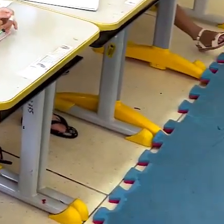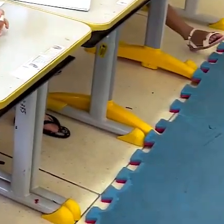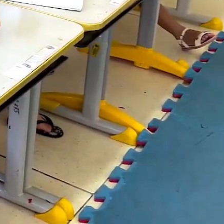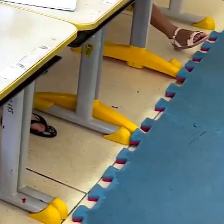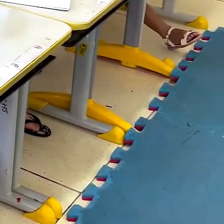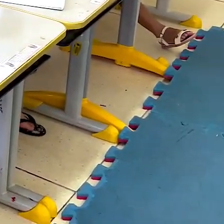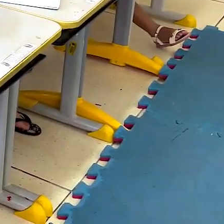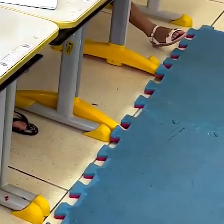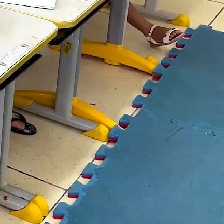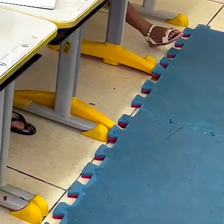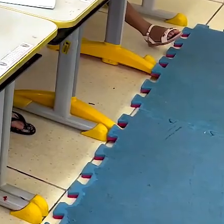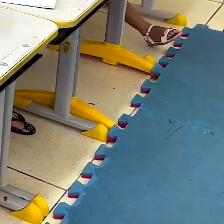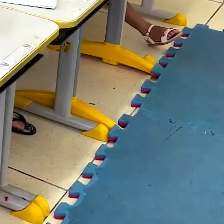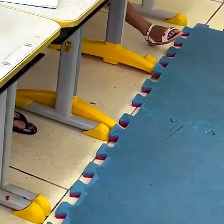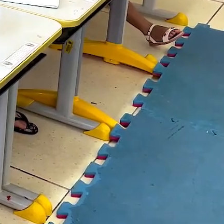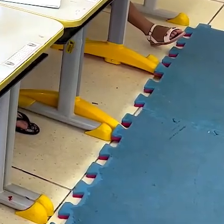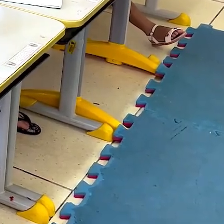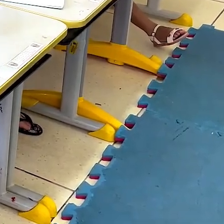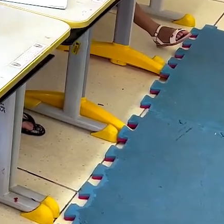Curupira. Curupira nós já escrevemos.